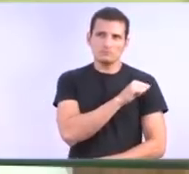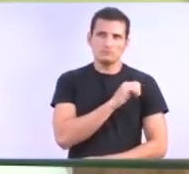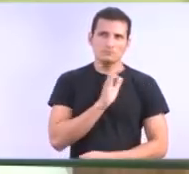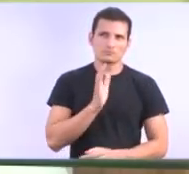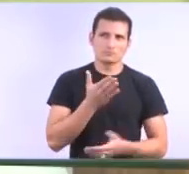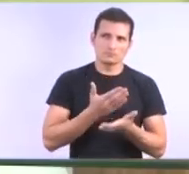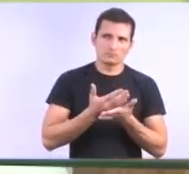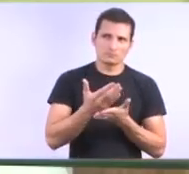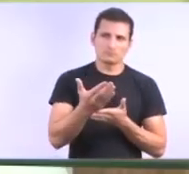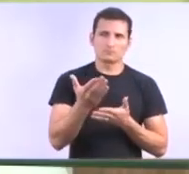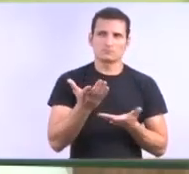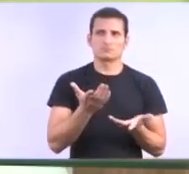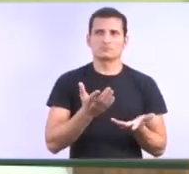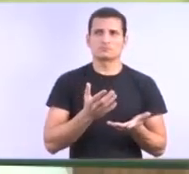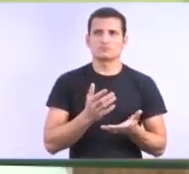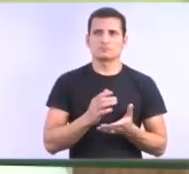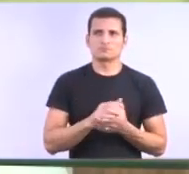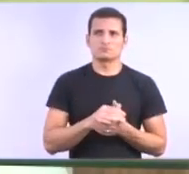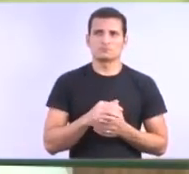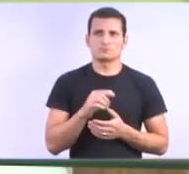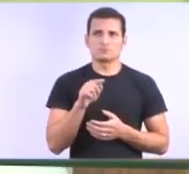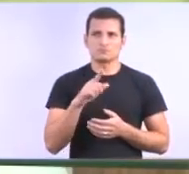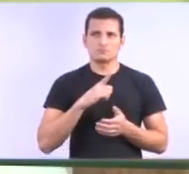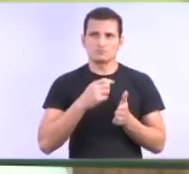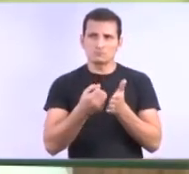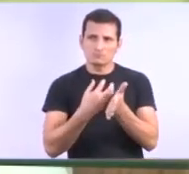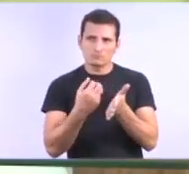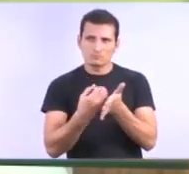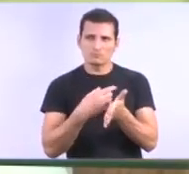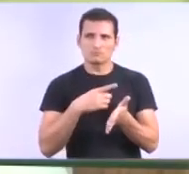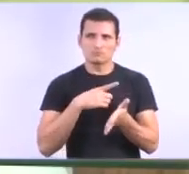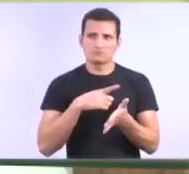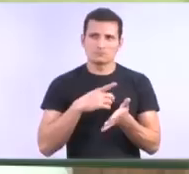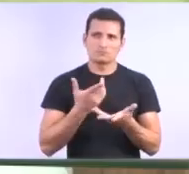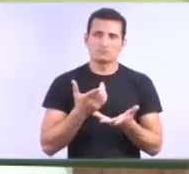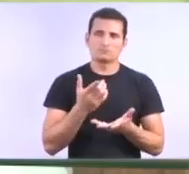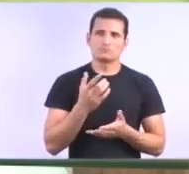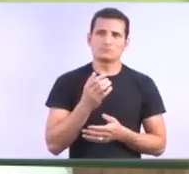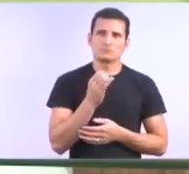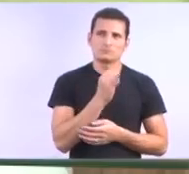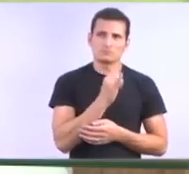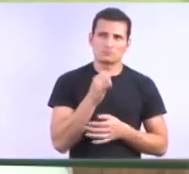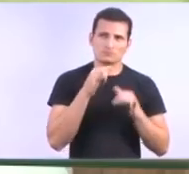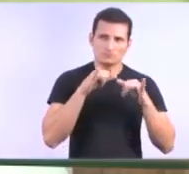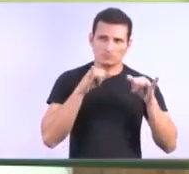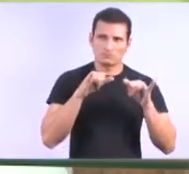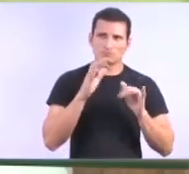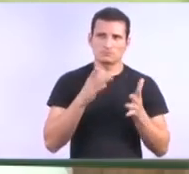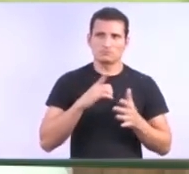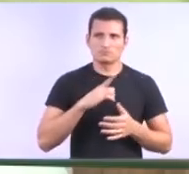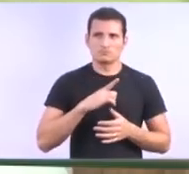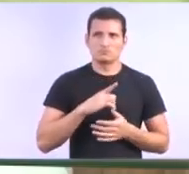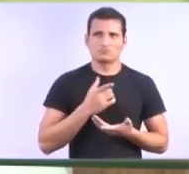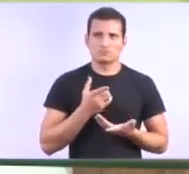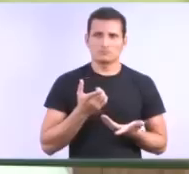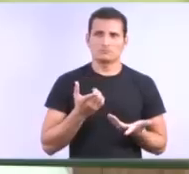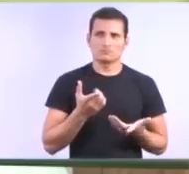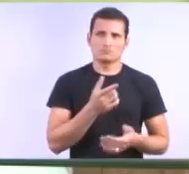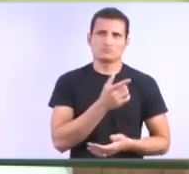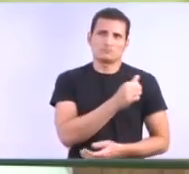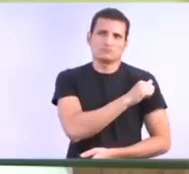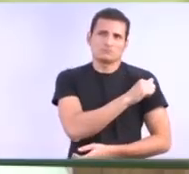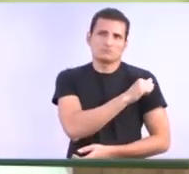trabalhar. Eu recebi bastante recado aqui em relação aos tutores, informando que já temos bastante aluno mesmo,